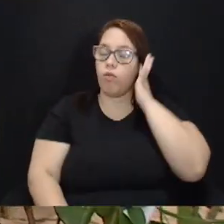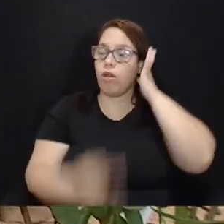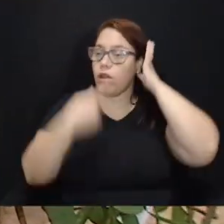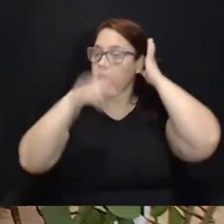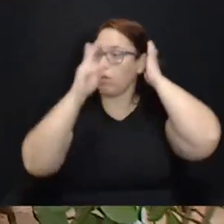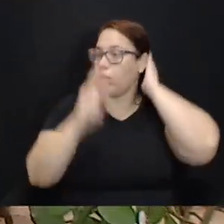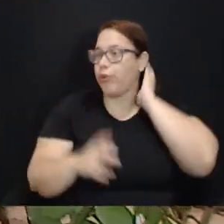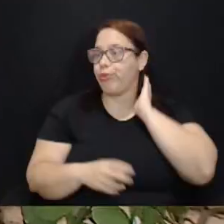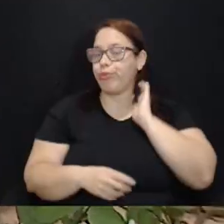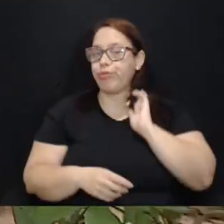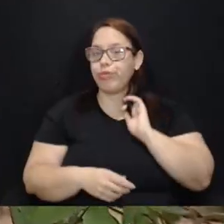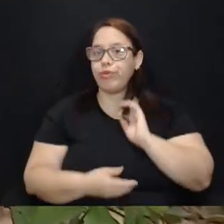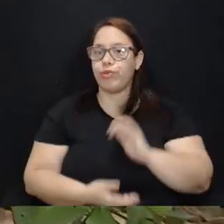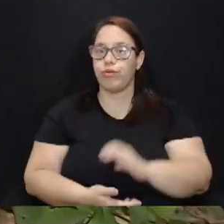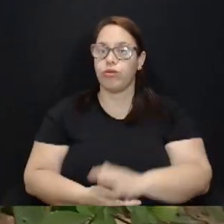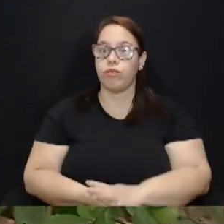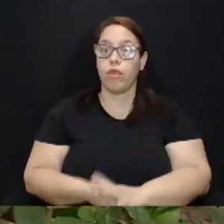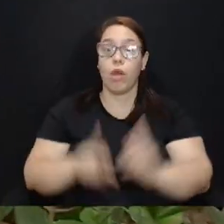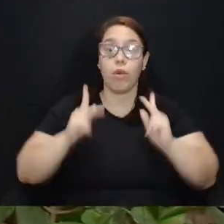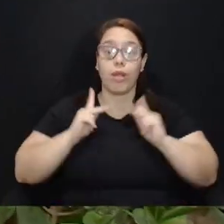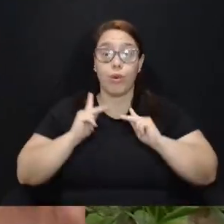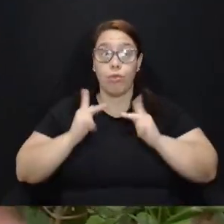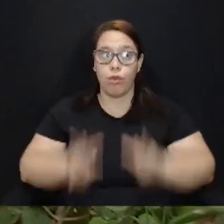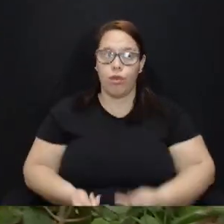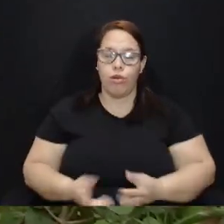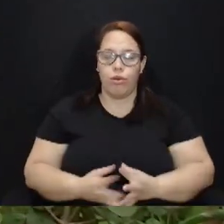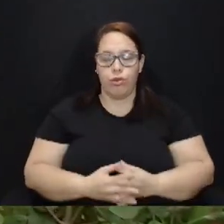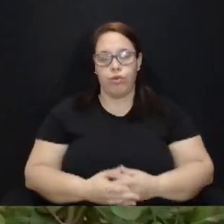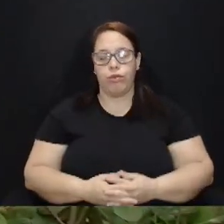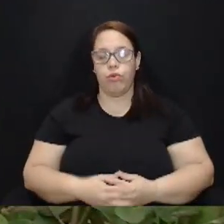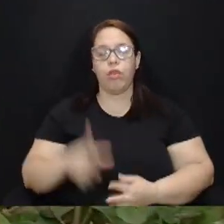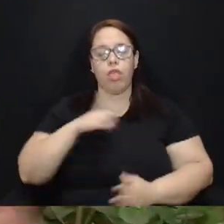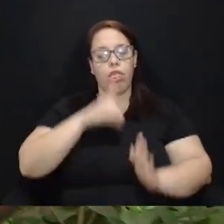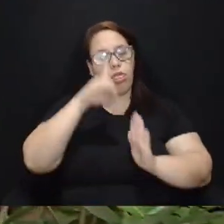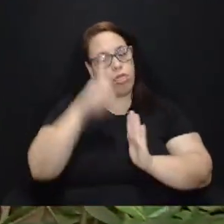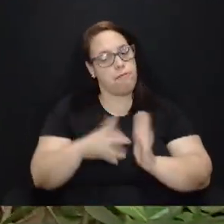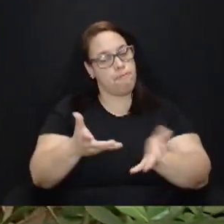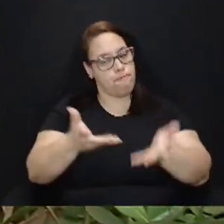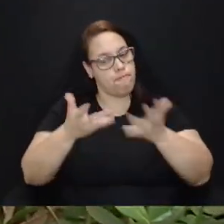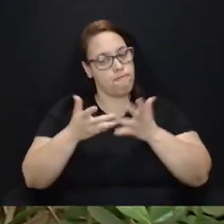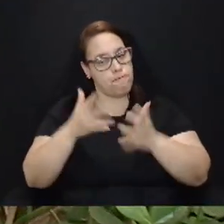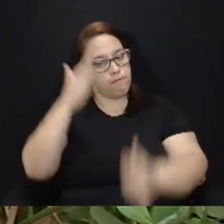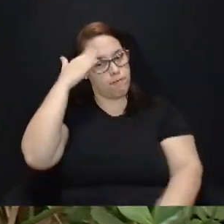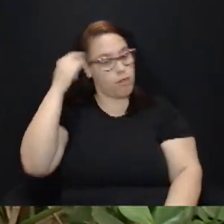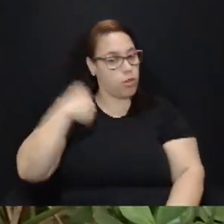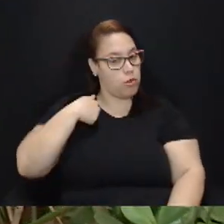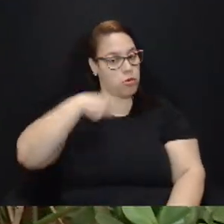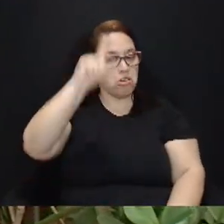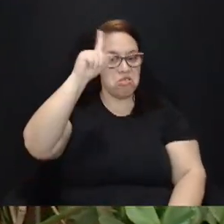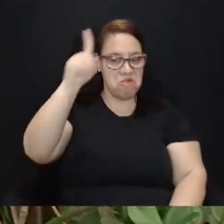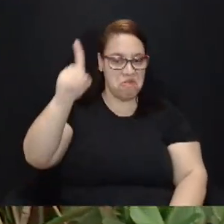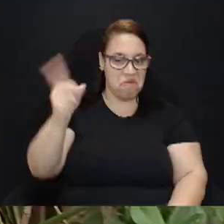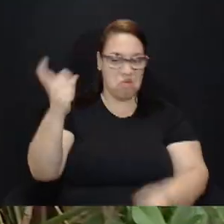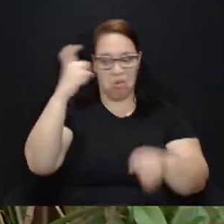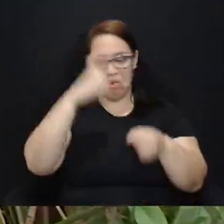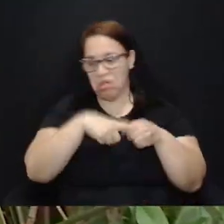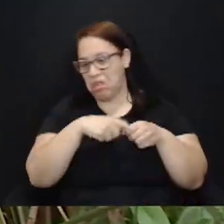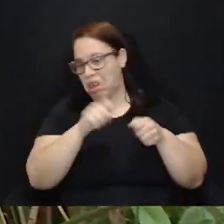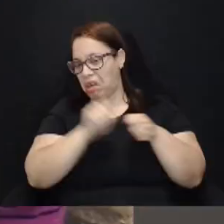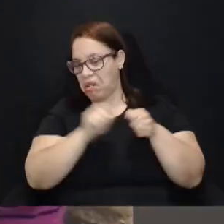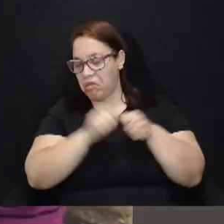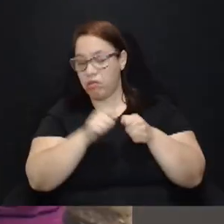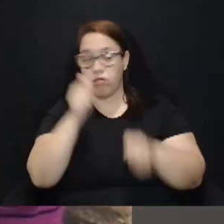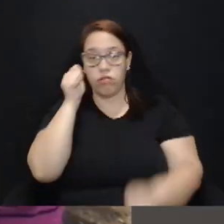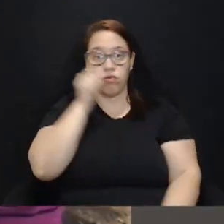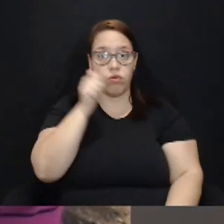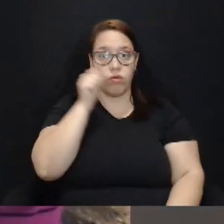mulher é um ser humano. A mulher tem direito de querer, de saber, de ir, de buscar, fazer. E hoje as mulheres estão empoderadas.